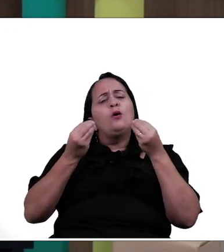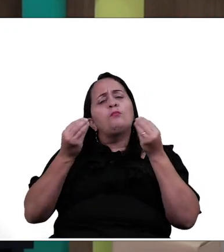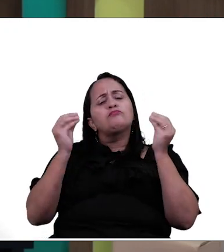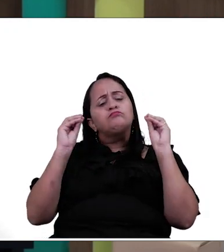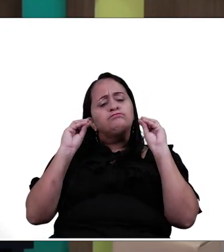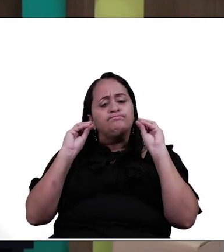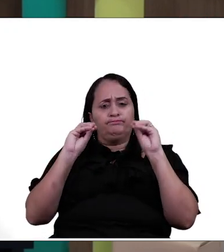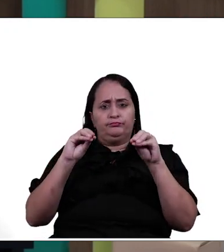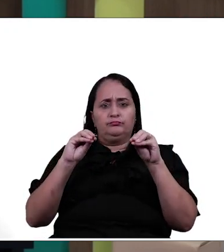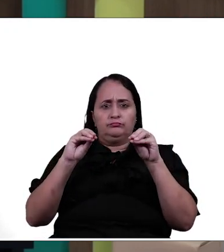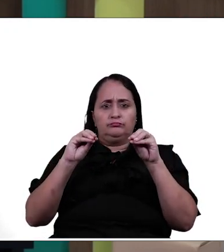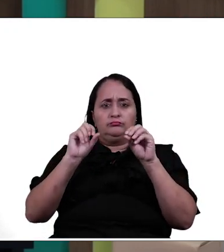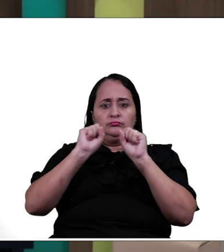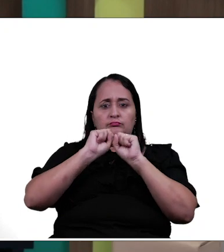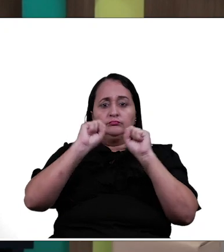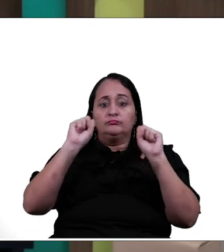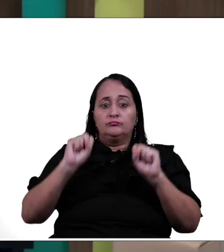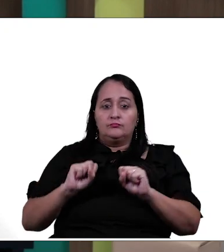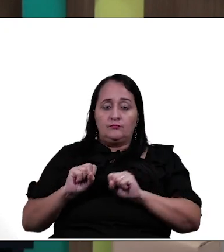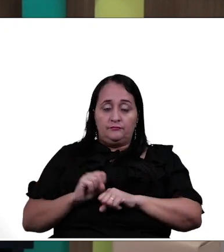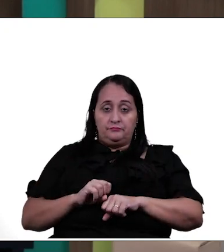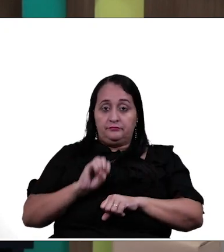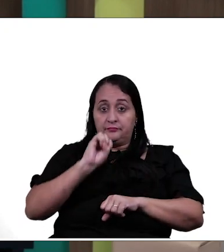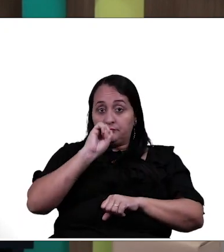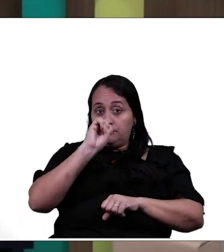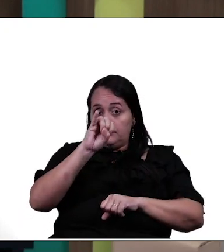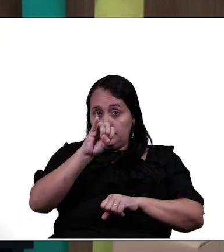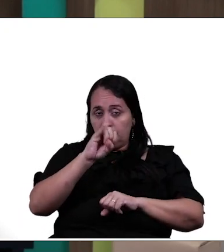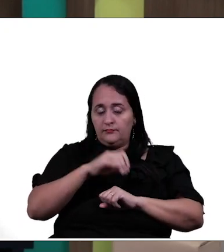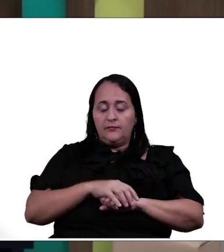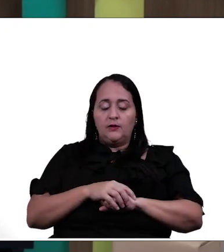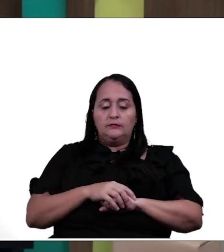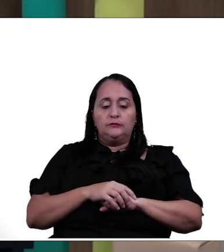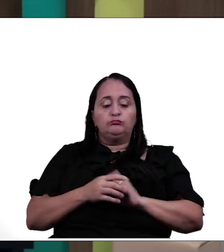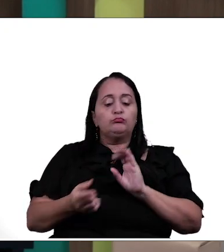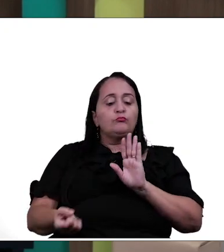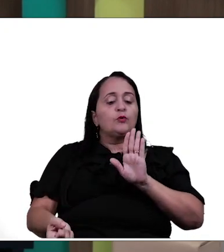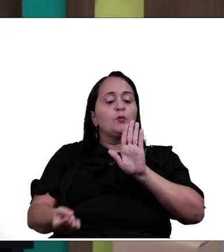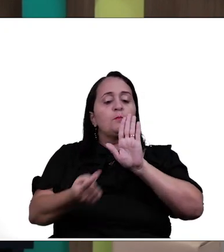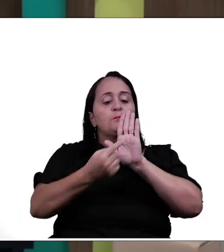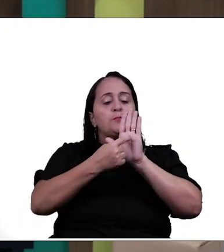Então, eu tenho o número 12.